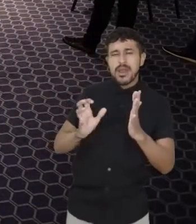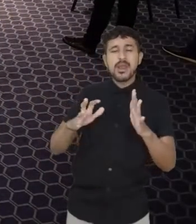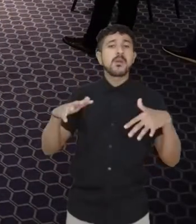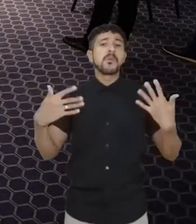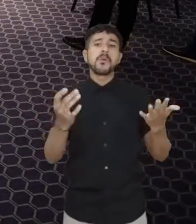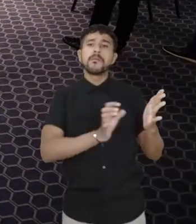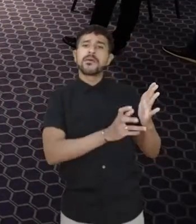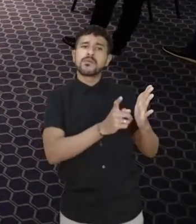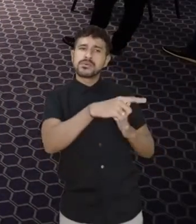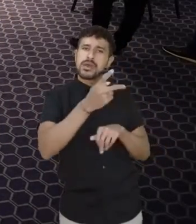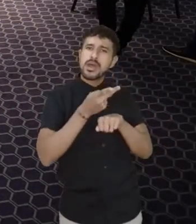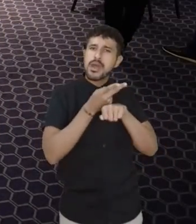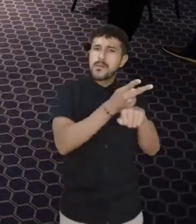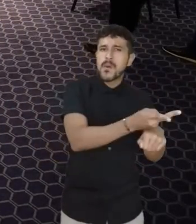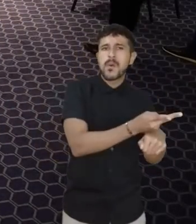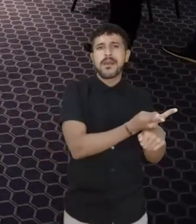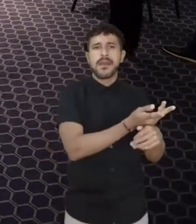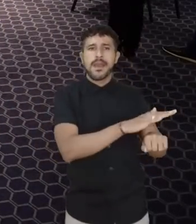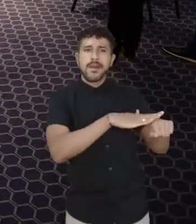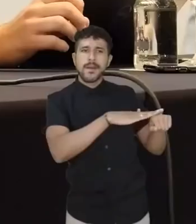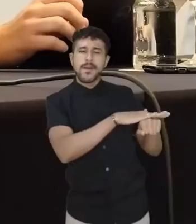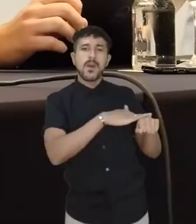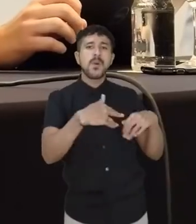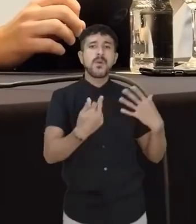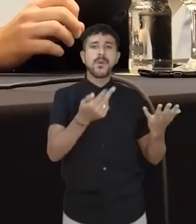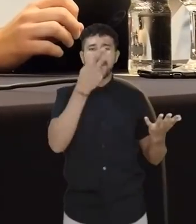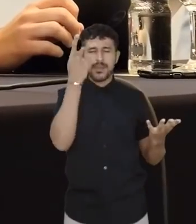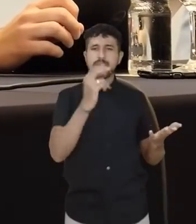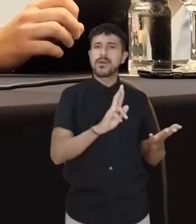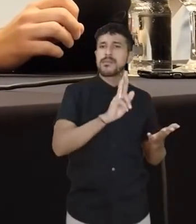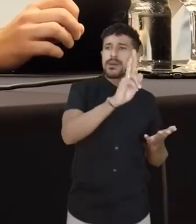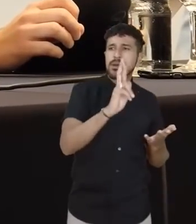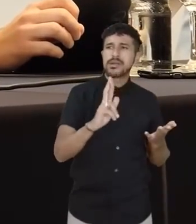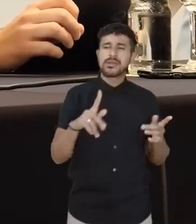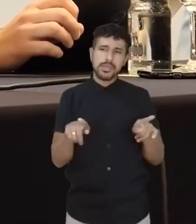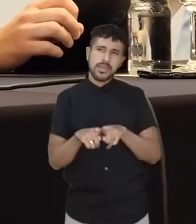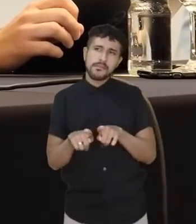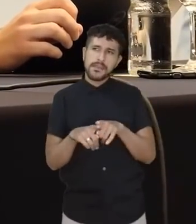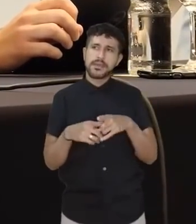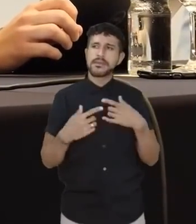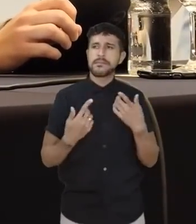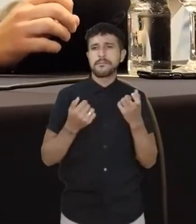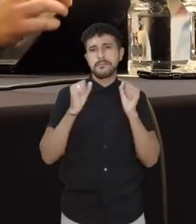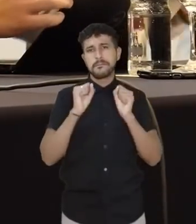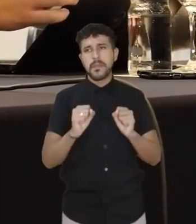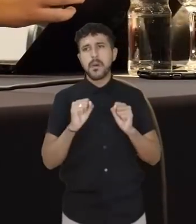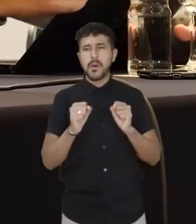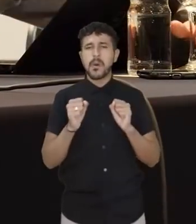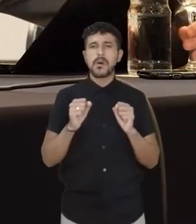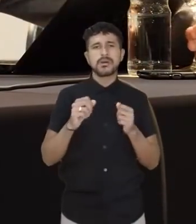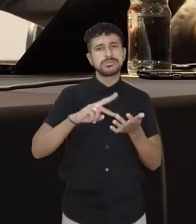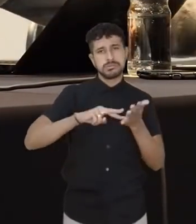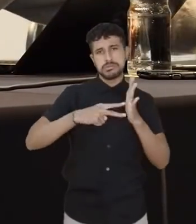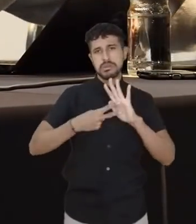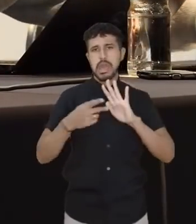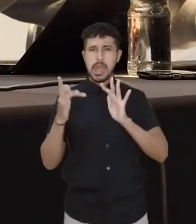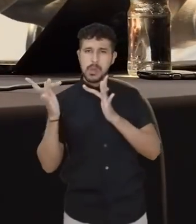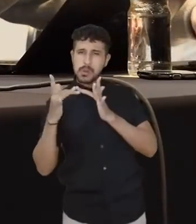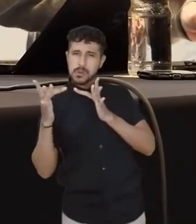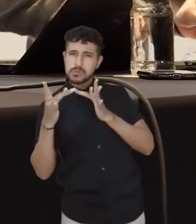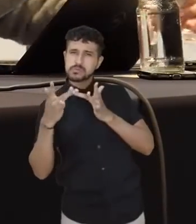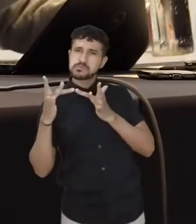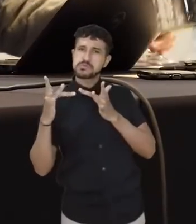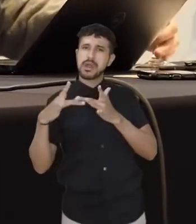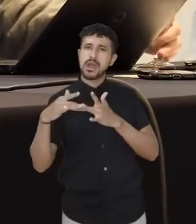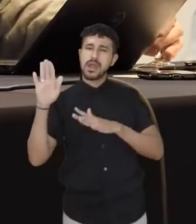buscado conversar? Quem são os interlocutores? Isso também pode ser traduzido para uma aproximação de candidatos de